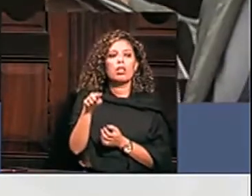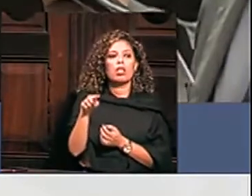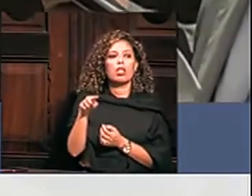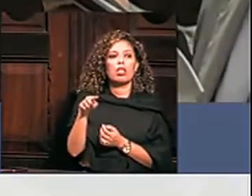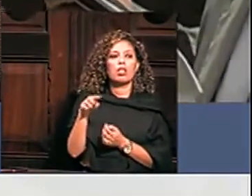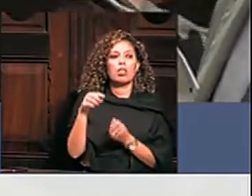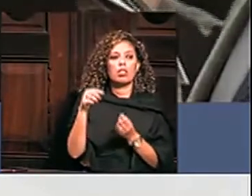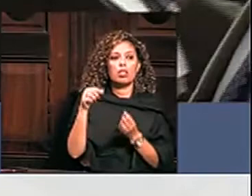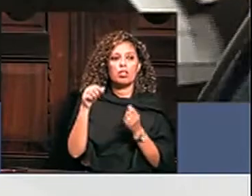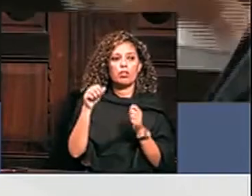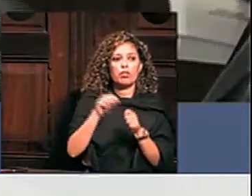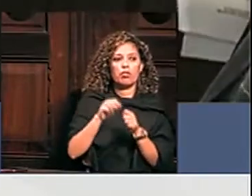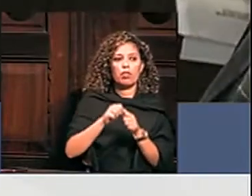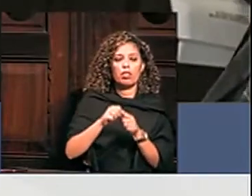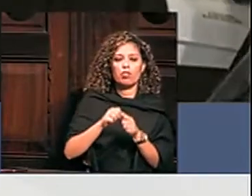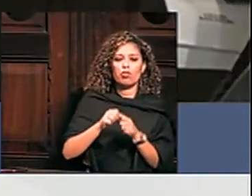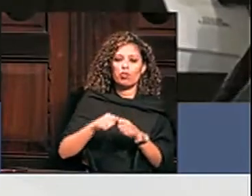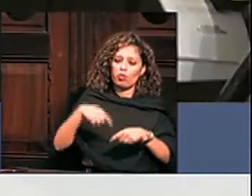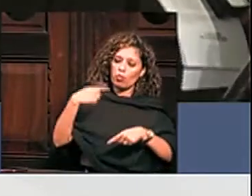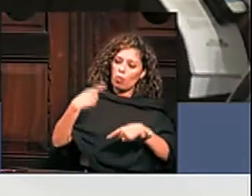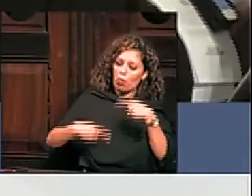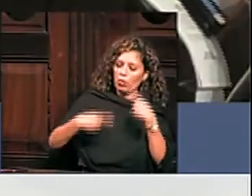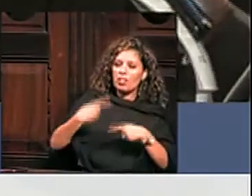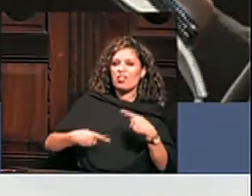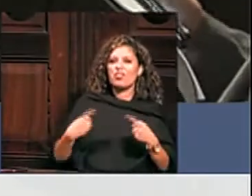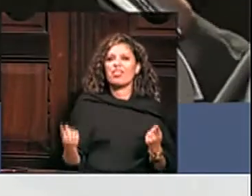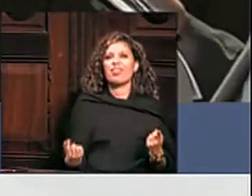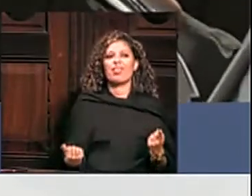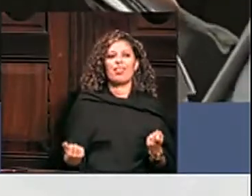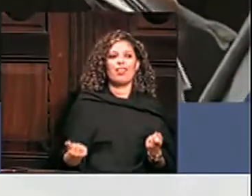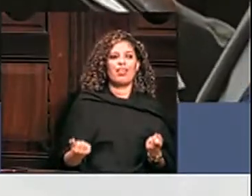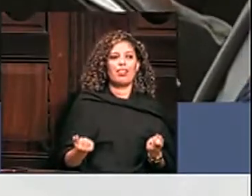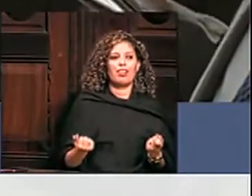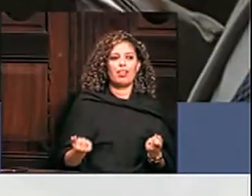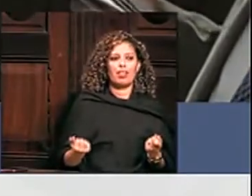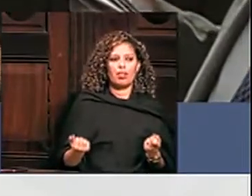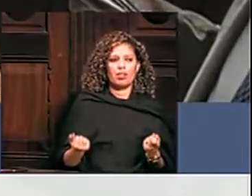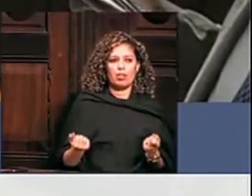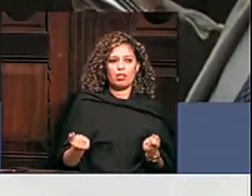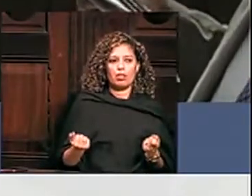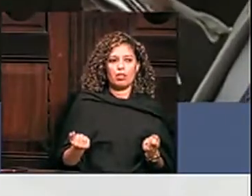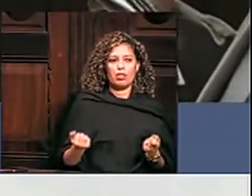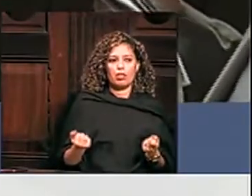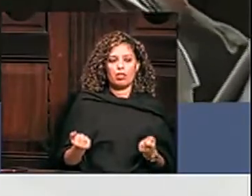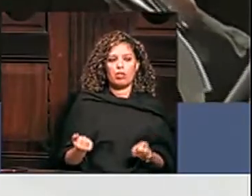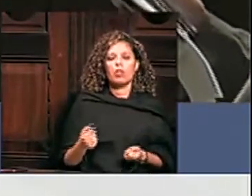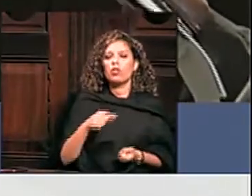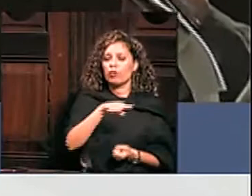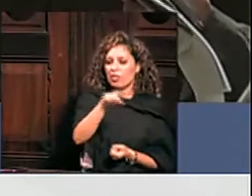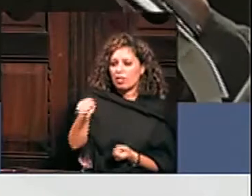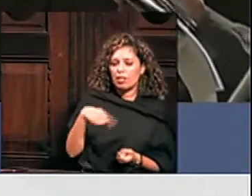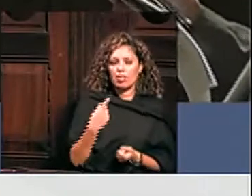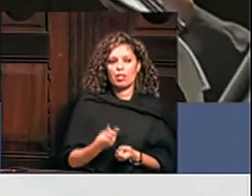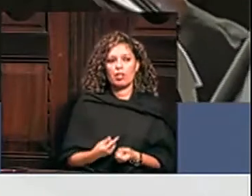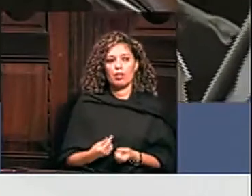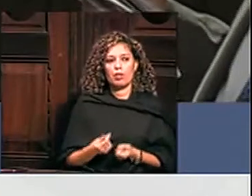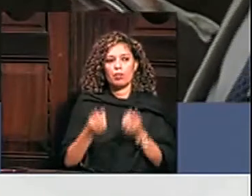fez política, como disse a deputada Marta Rocha, política do, participou do Bom Combate. E o senhor hoje